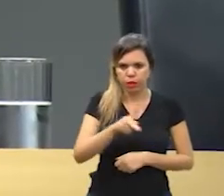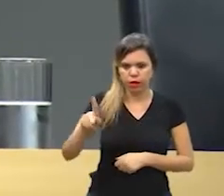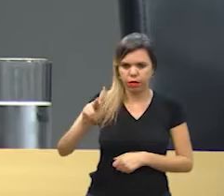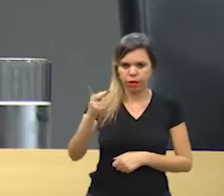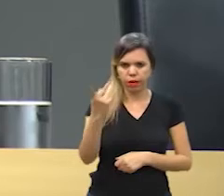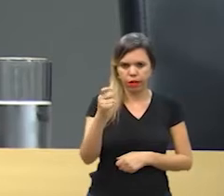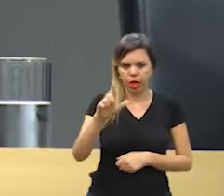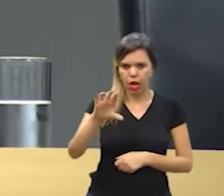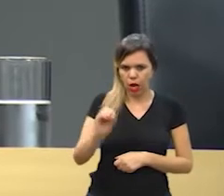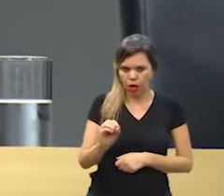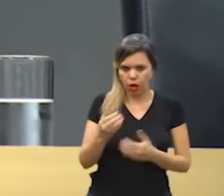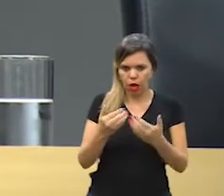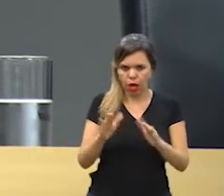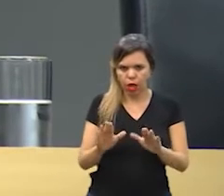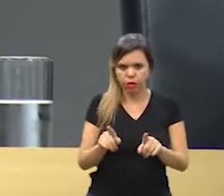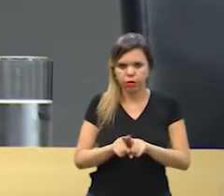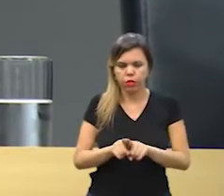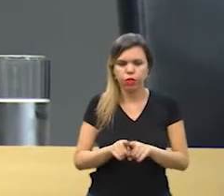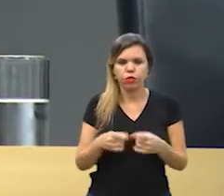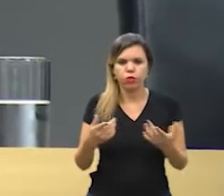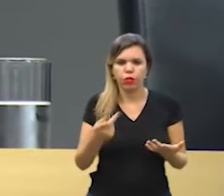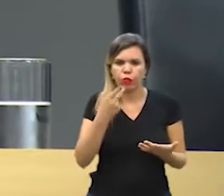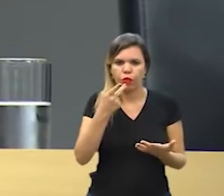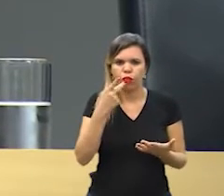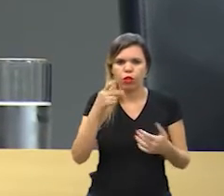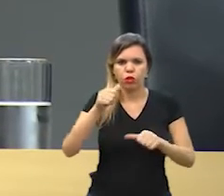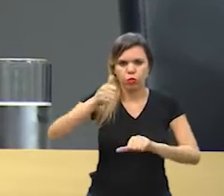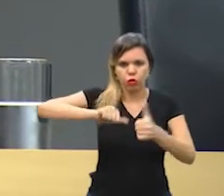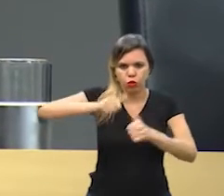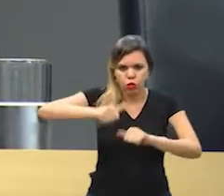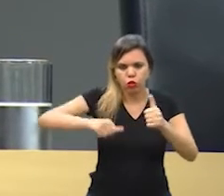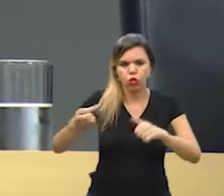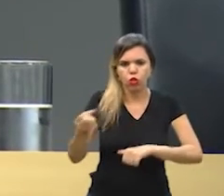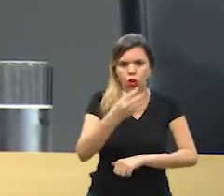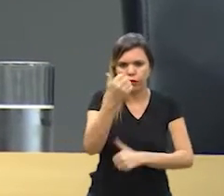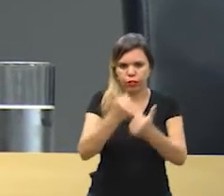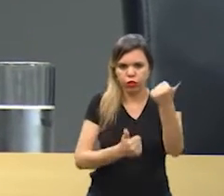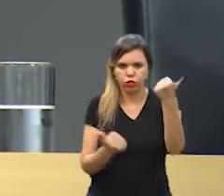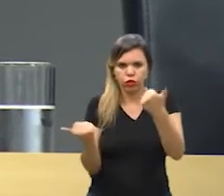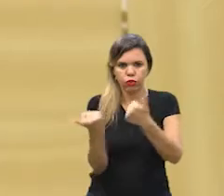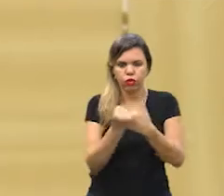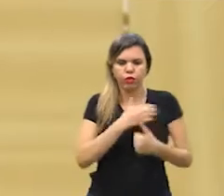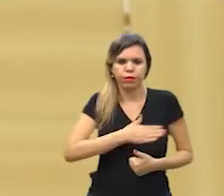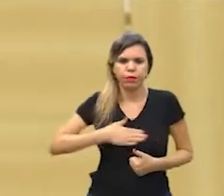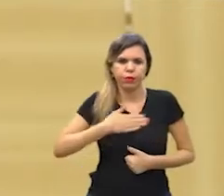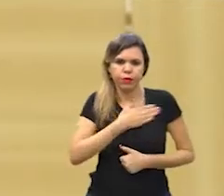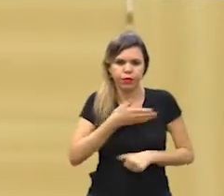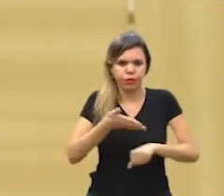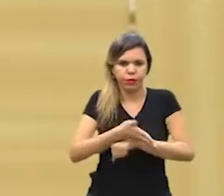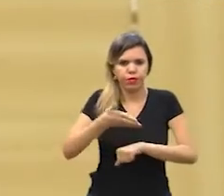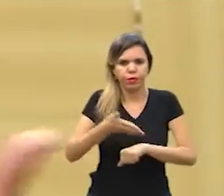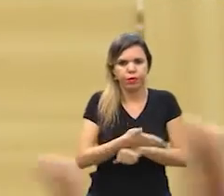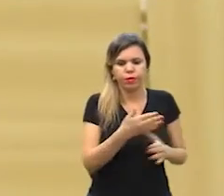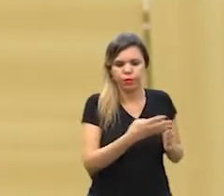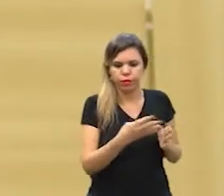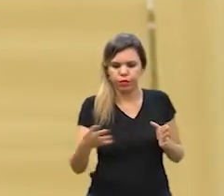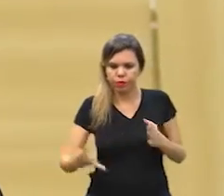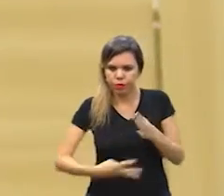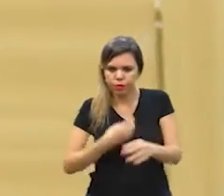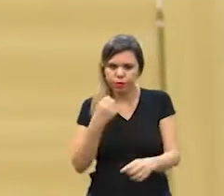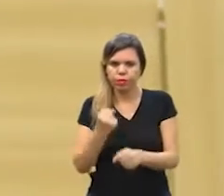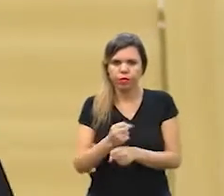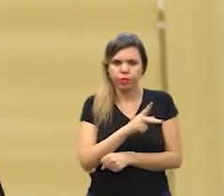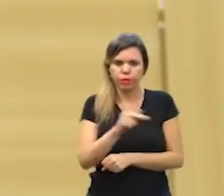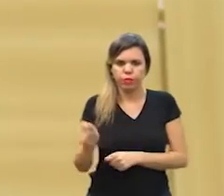então presidente Hélio Ribeiro abriu o evento e falou sobre a transição para a nova diretoria. É um prazer muito grande ter participado ao longo